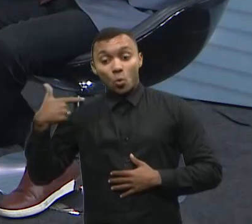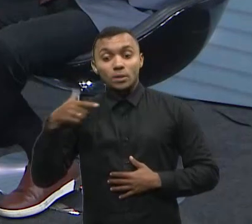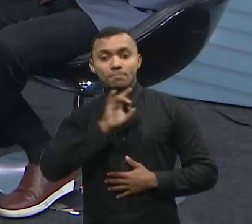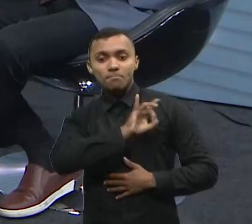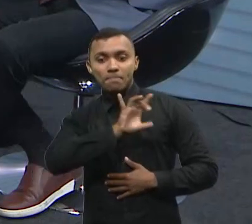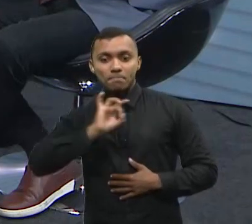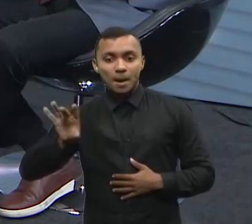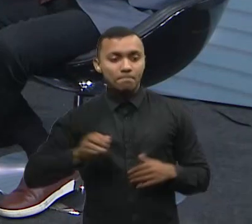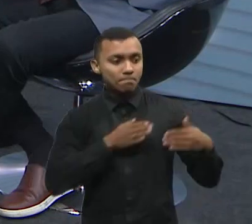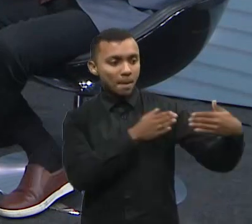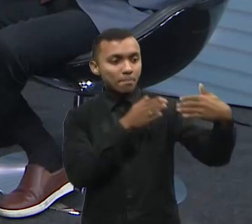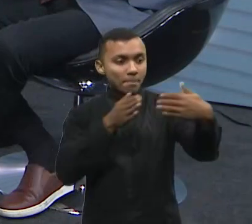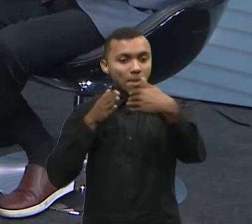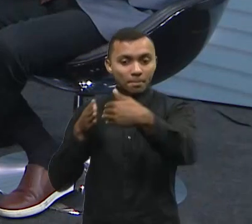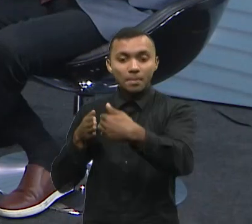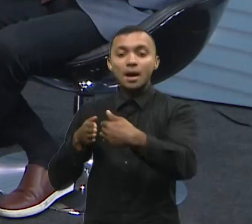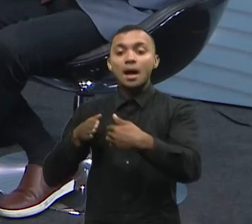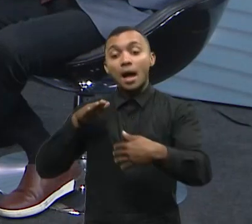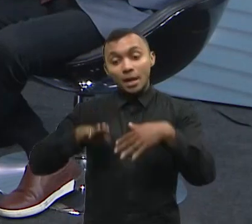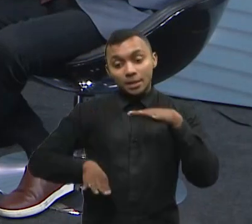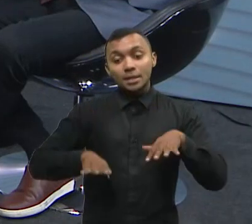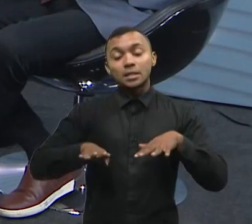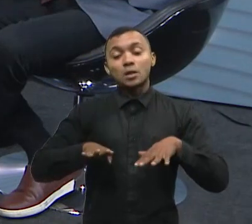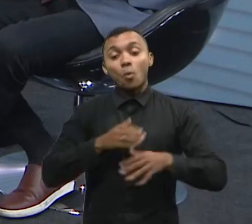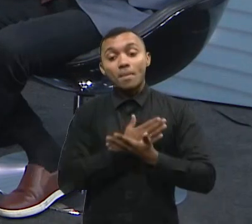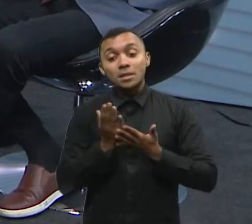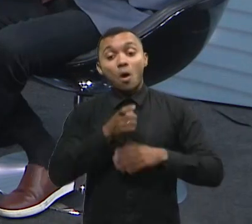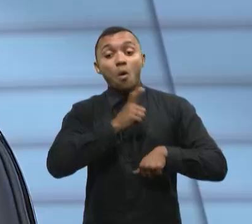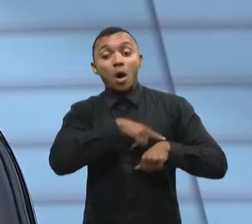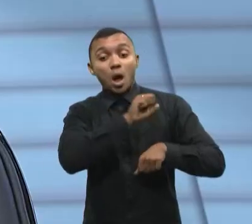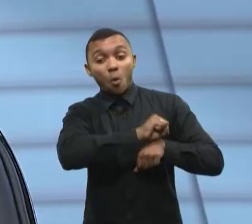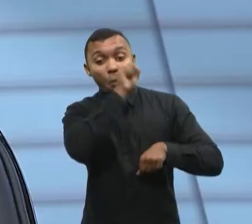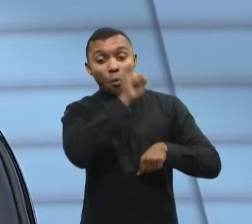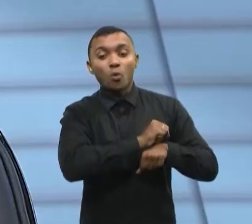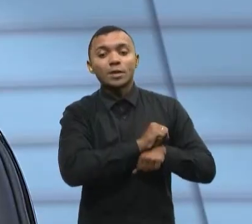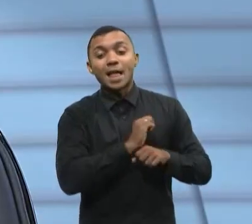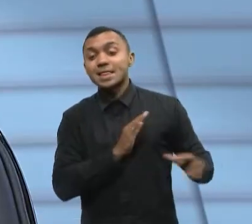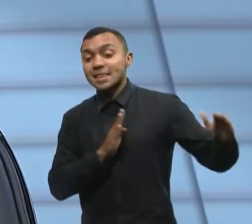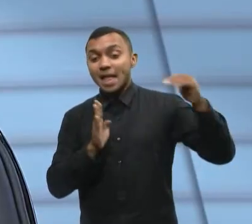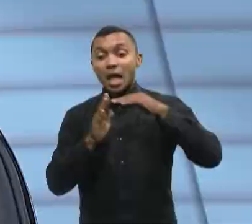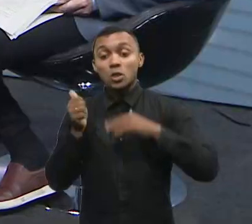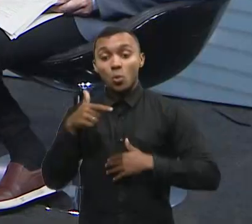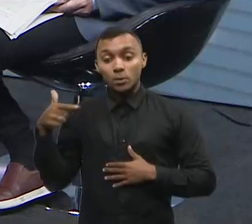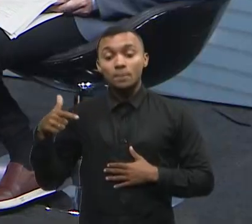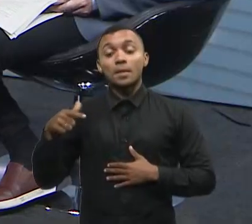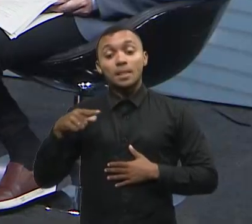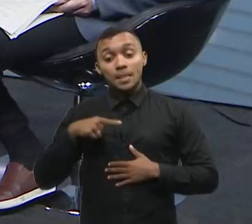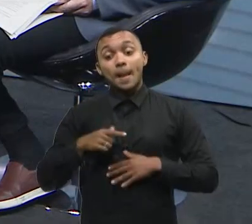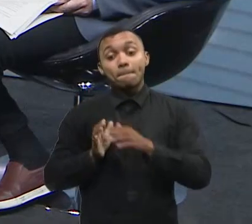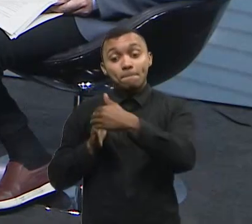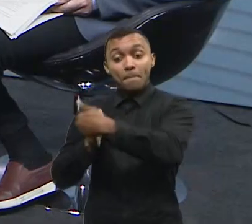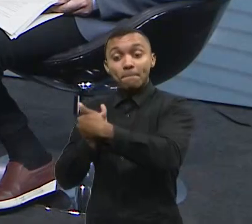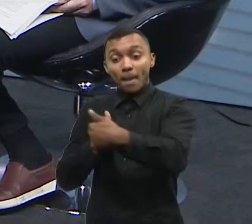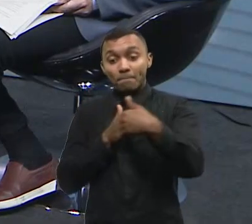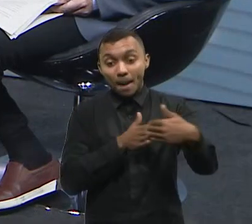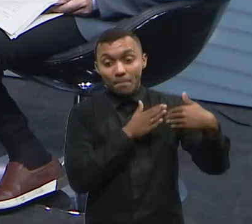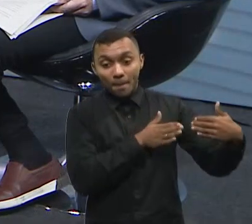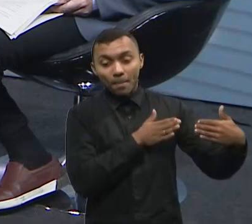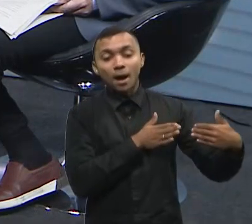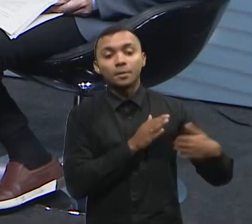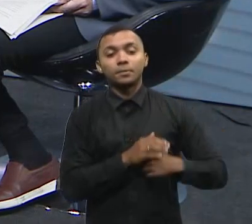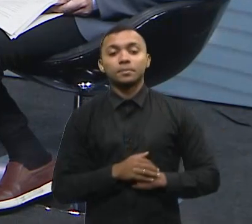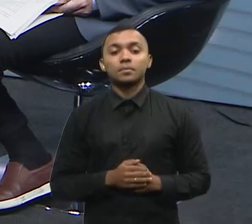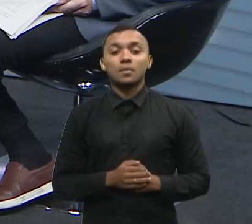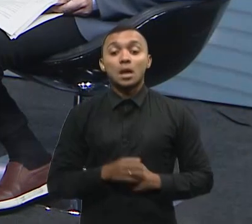individuais, né? Então, eles têm em média de 8 a meio-dia. Ah, 40... até 12 é individualizado? É individual. De 40 a